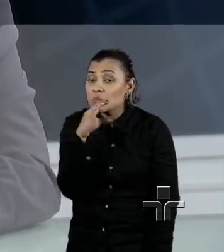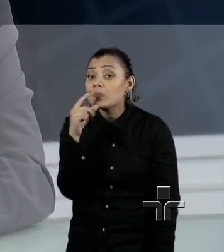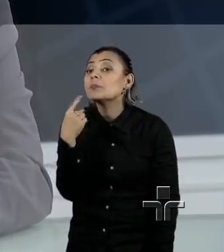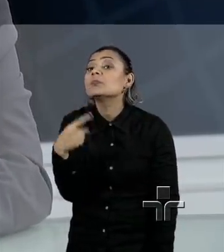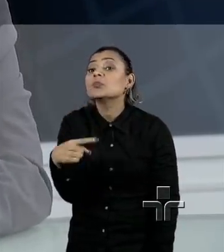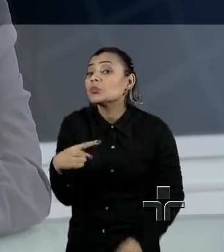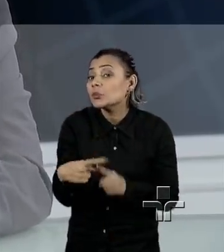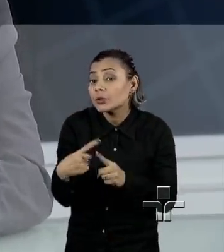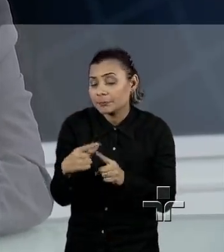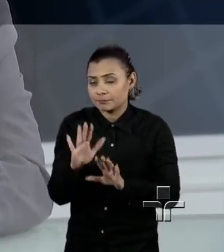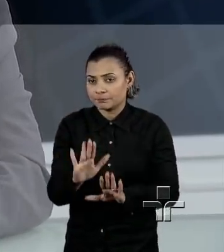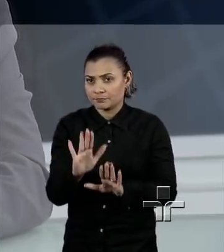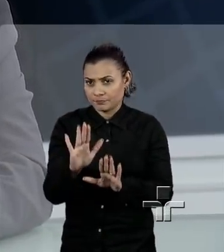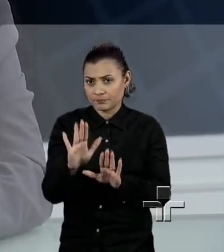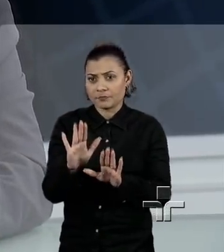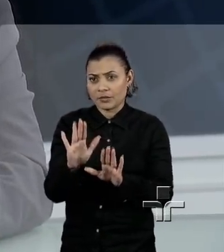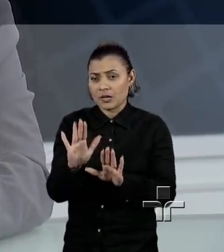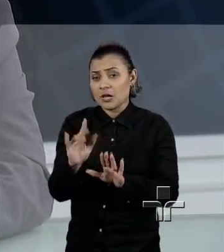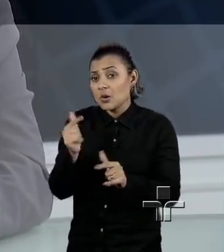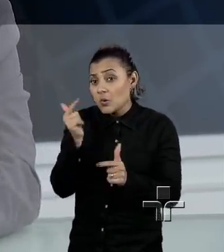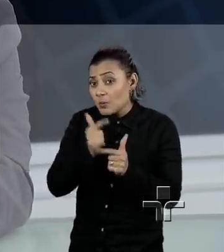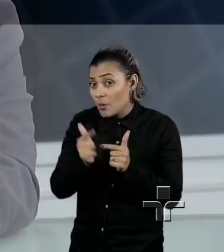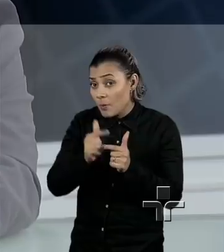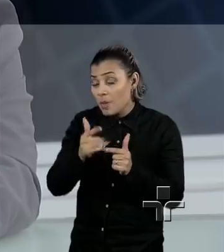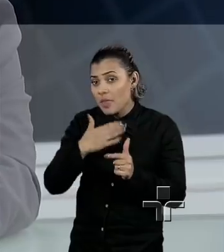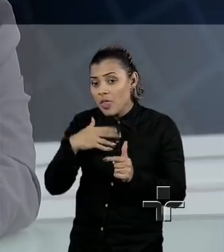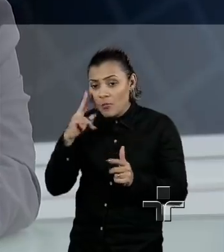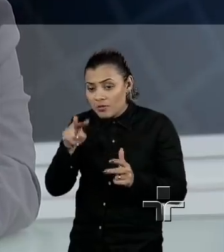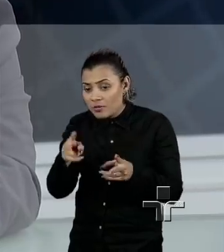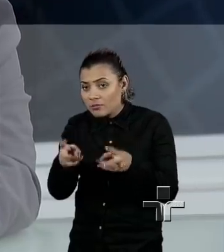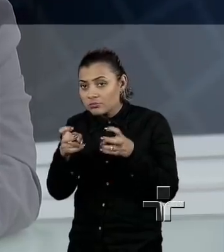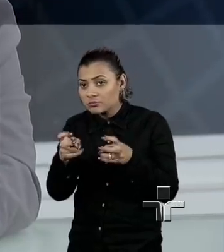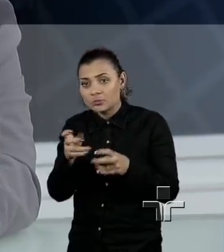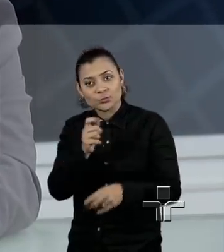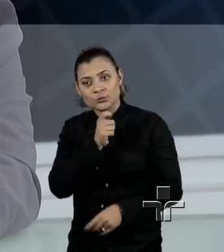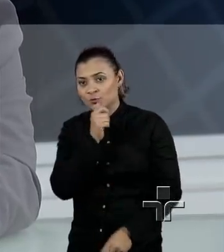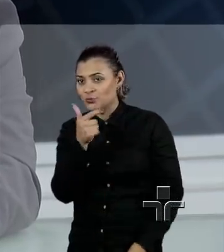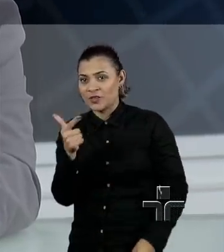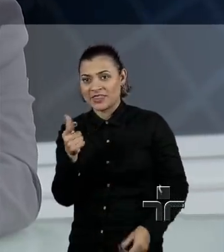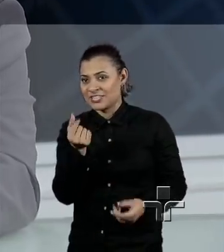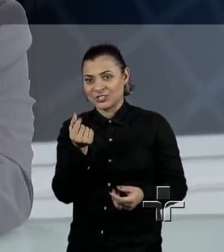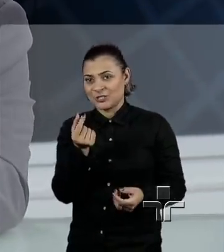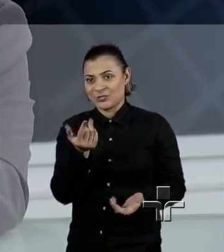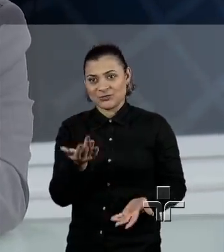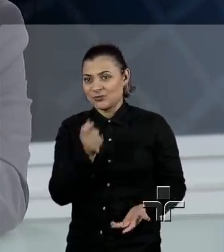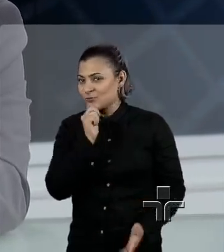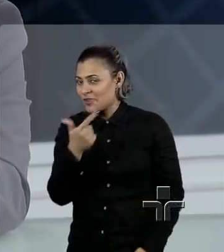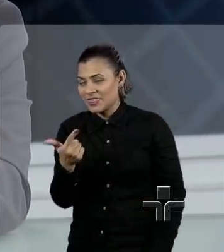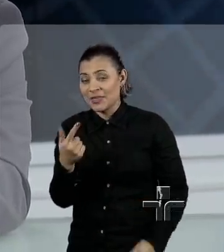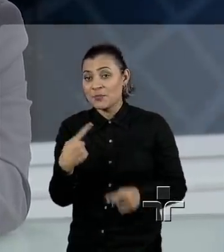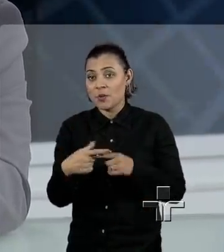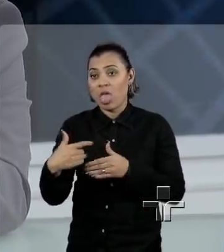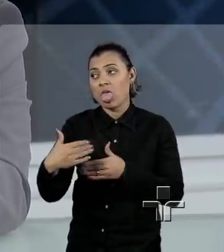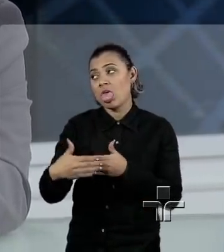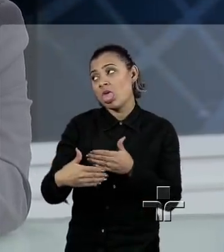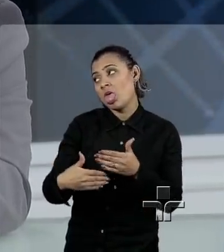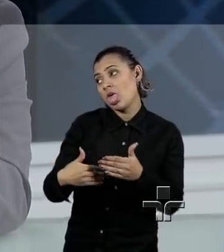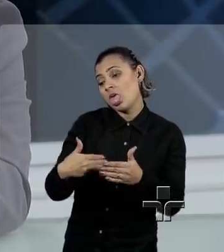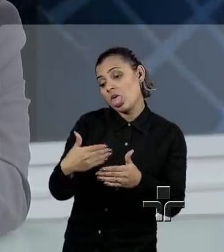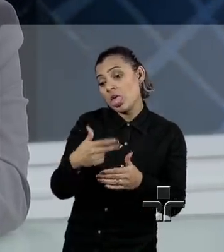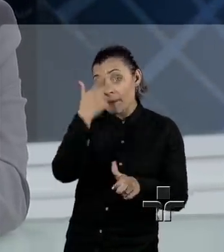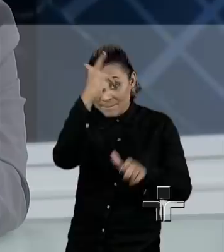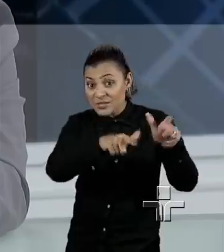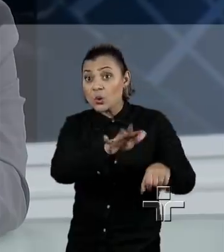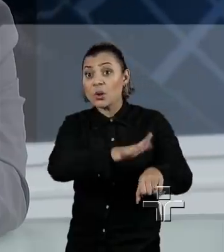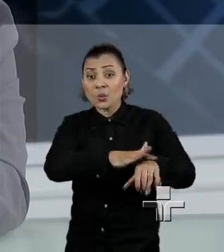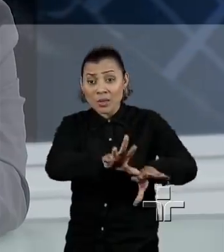O problema, eu também vejo que não vai ter dinheiro para fazer isso no espaço, porque quanto mais se adia, mais gente adoece, mais a